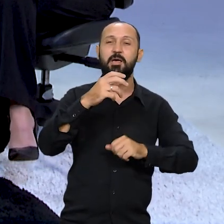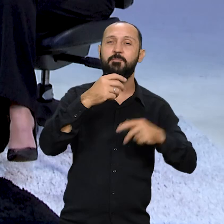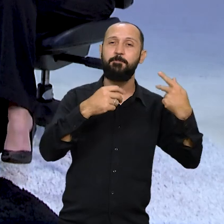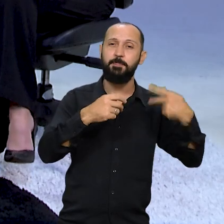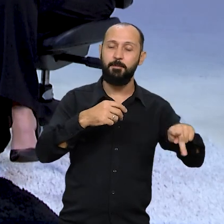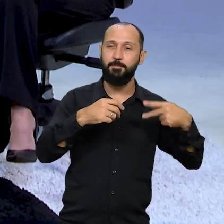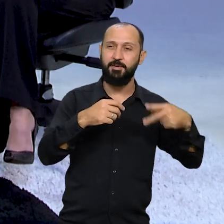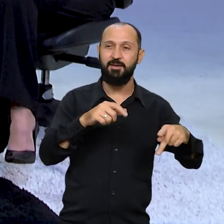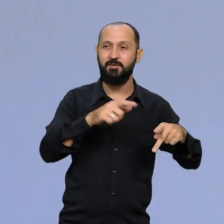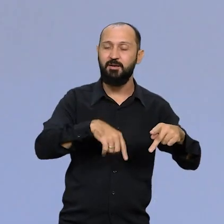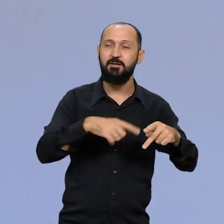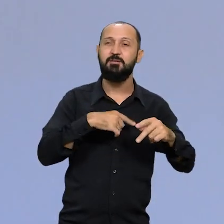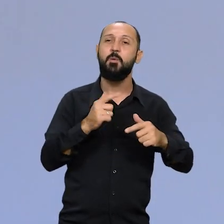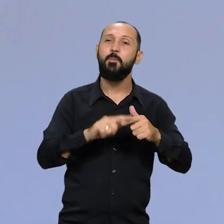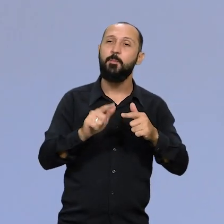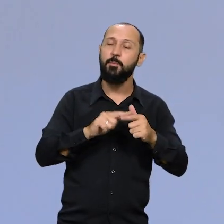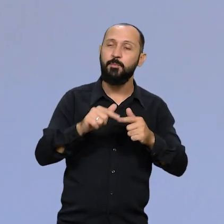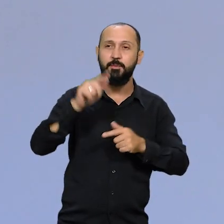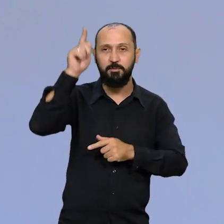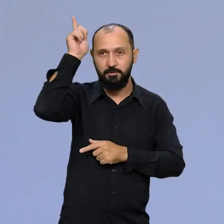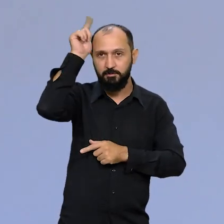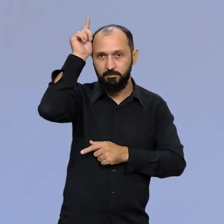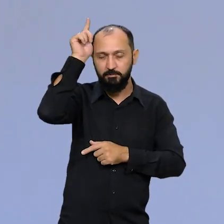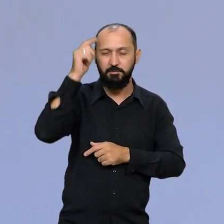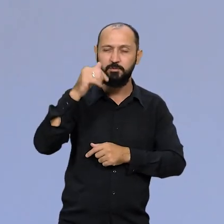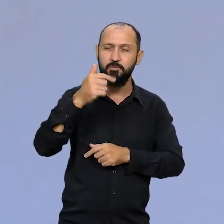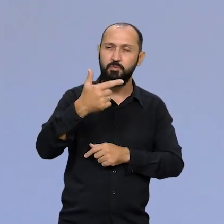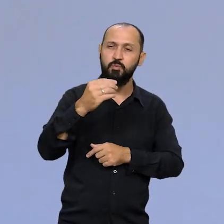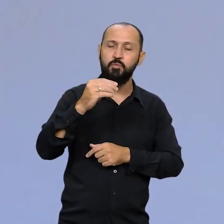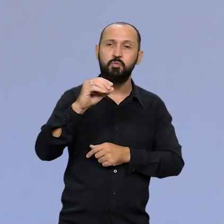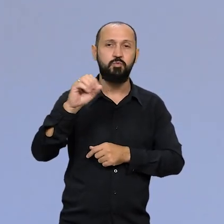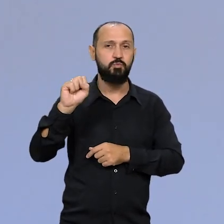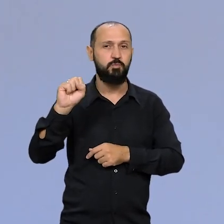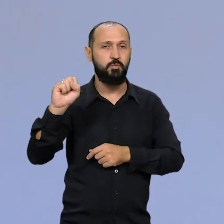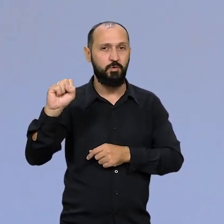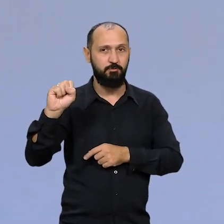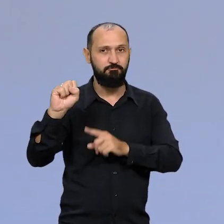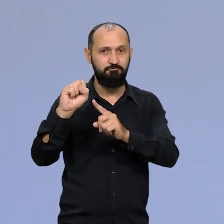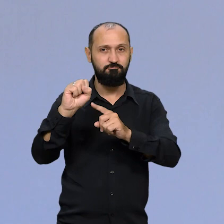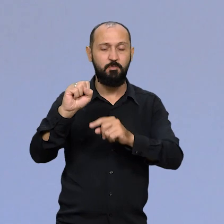mil hectares. Depois nós temos uma problemática muito